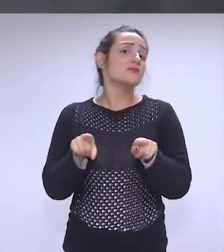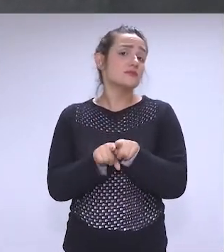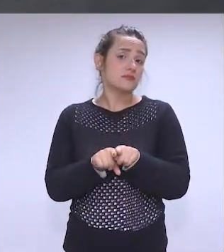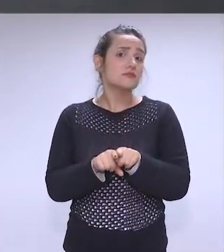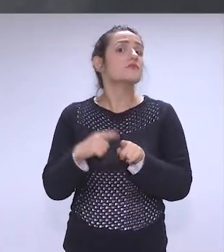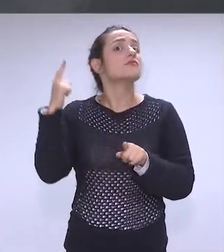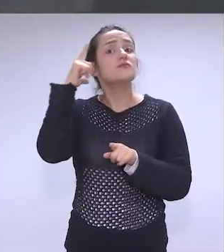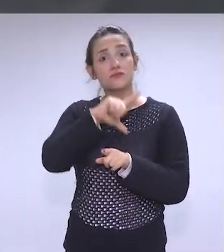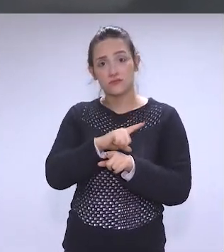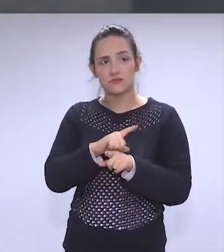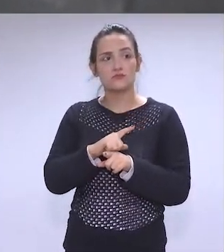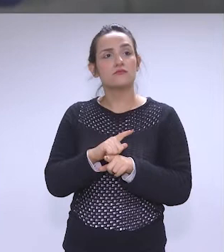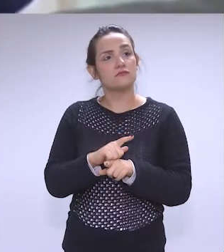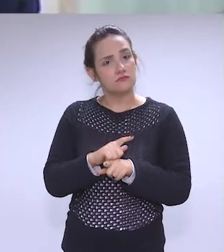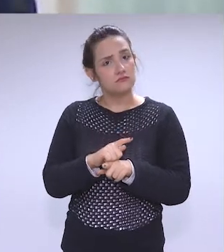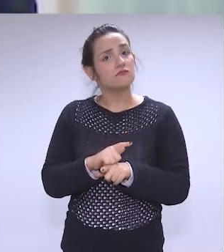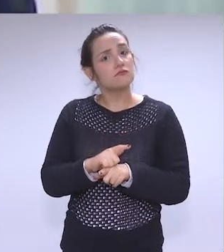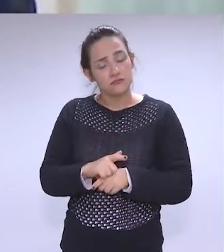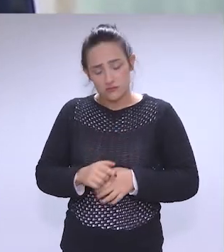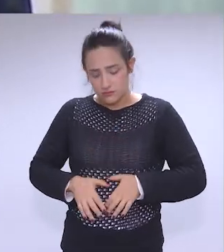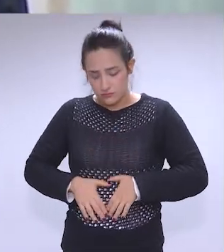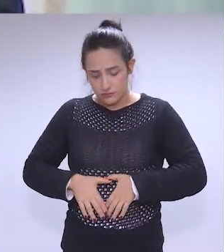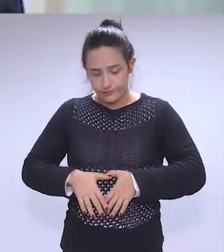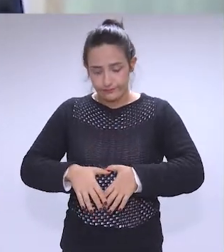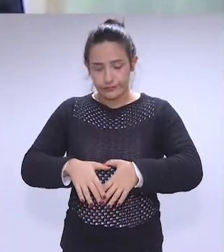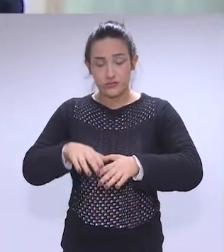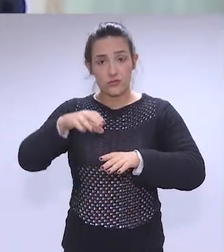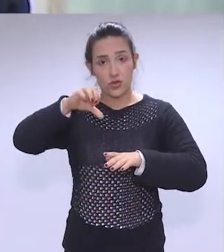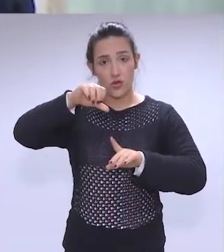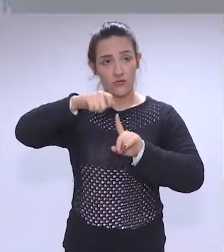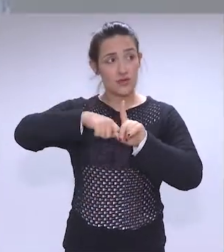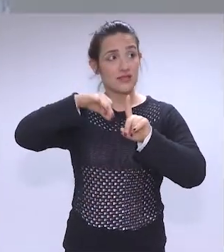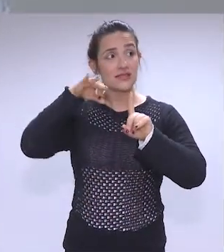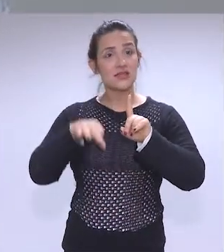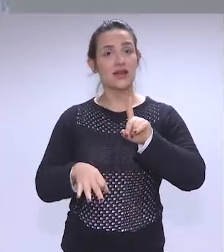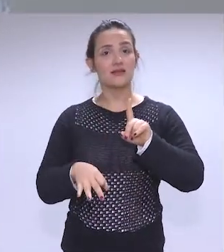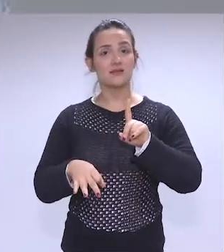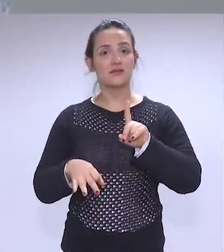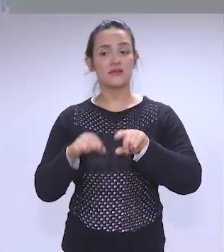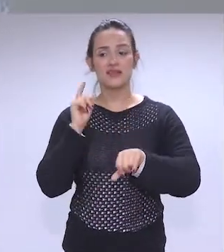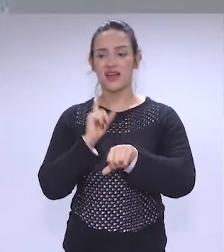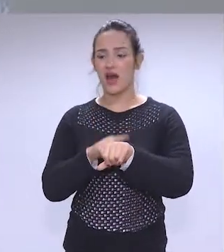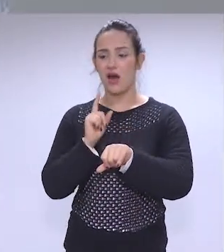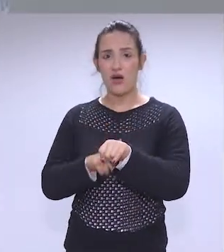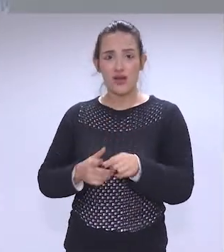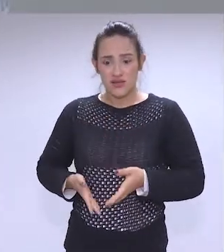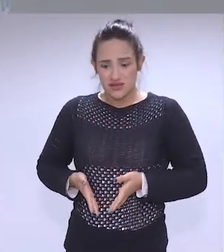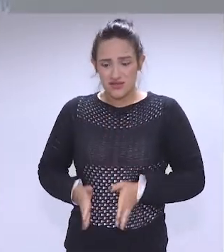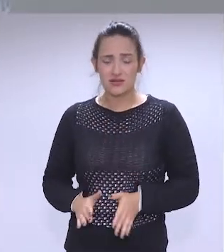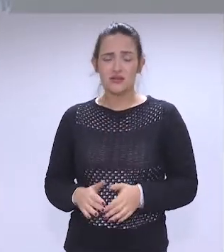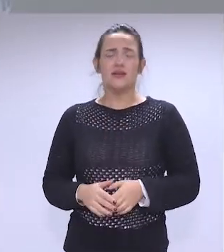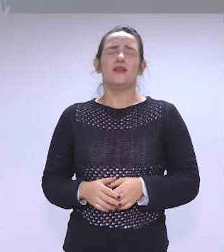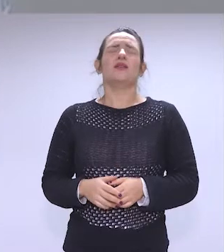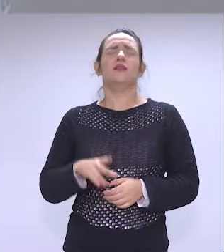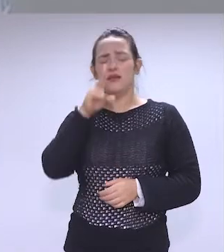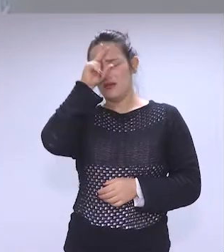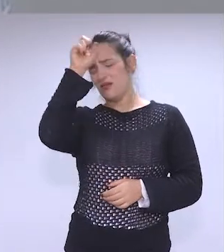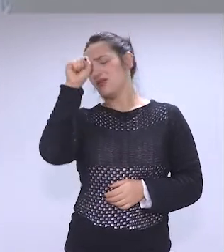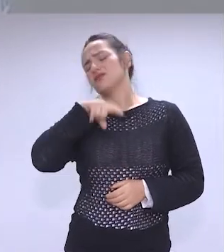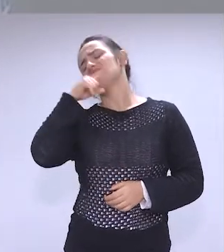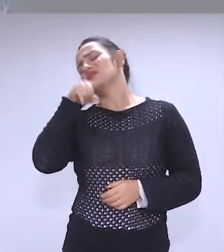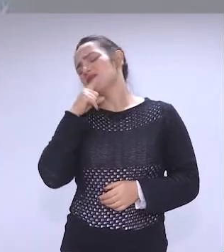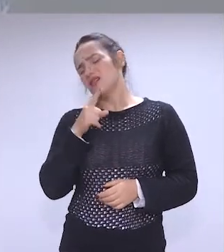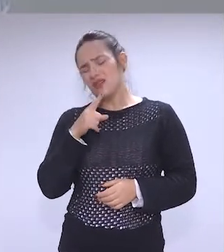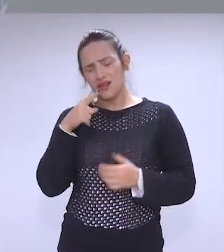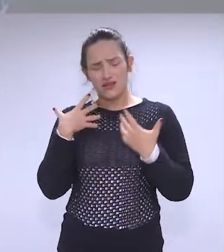gestação até o termo, que é o amadurecimento fetal adequado, muitas vezes pode não ter condições físicas de